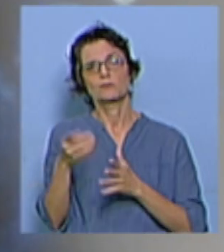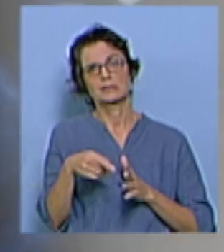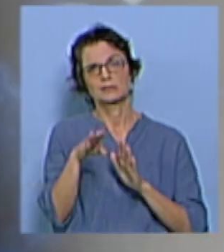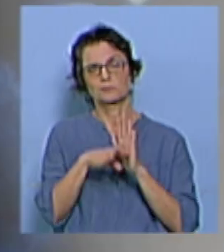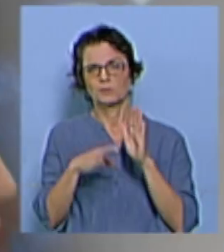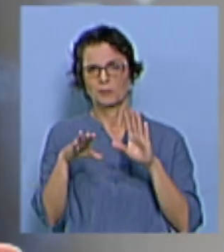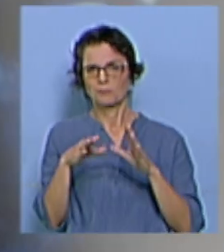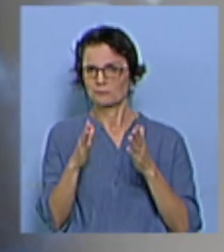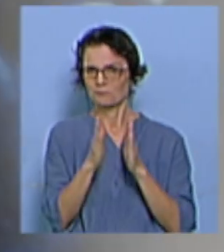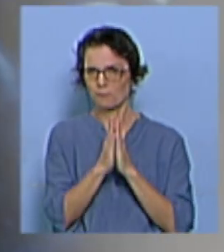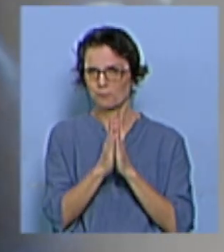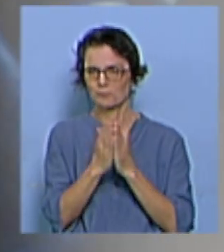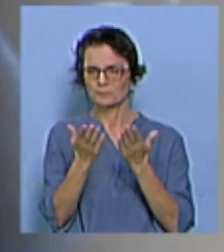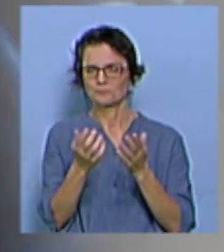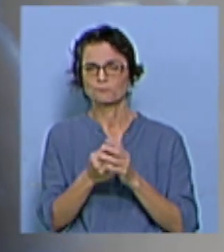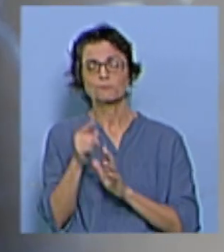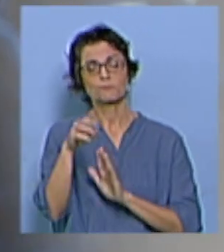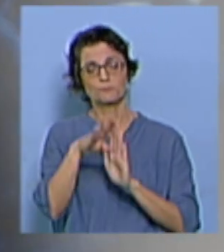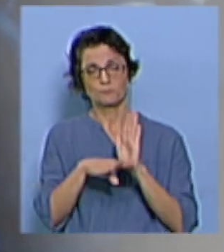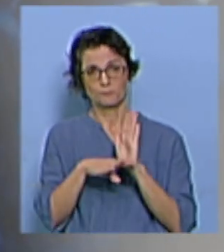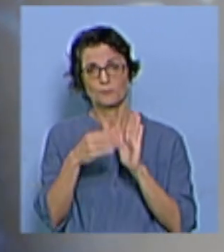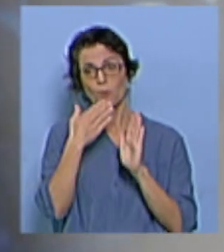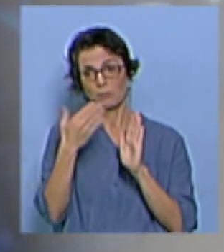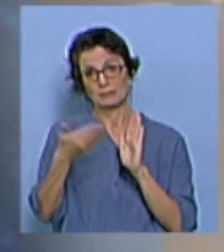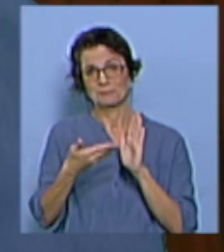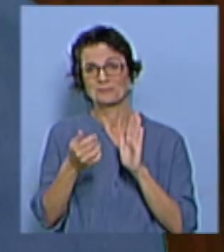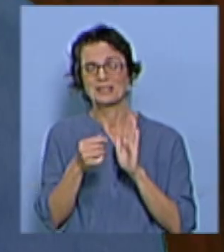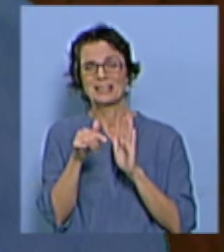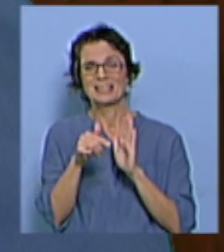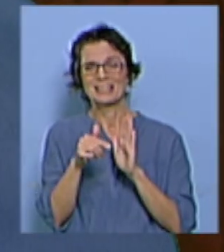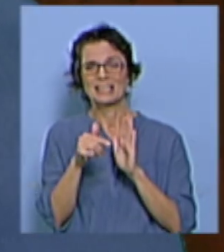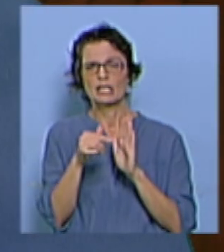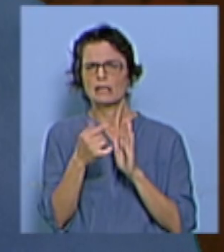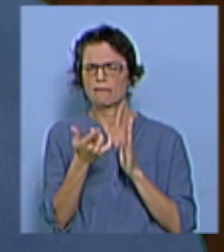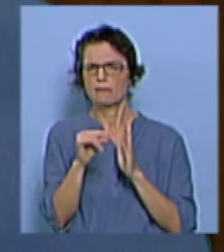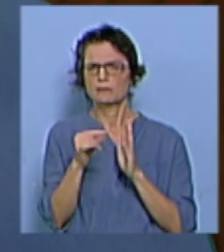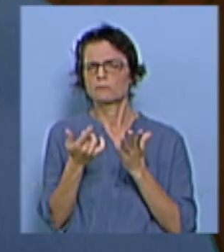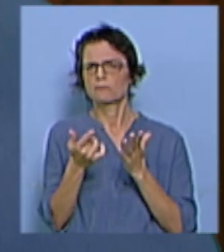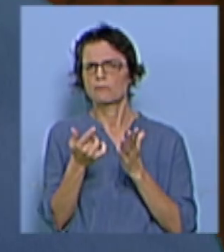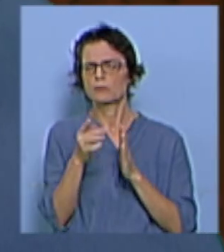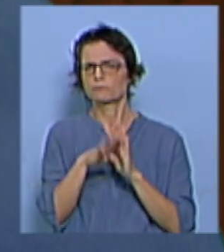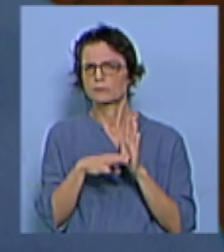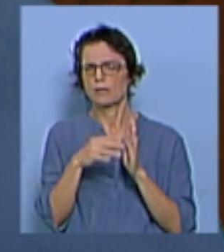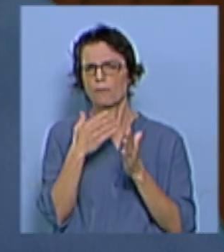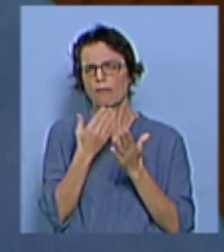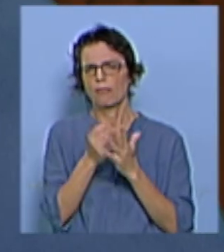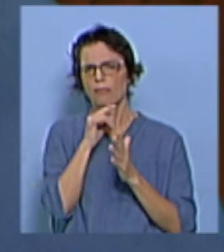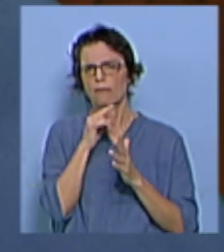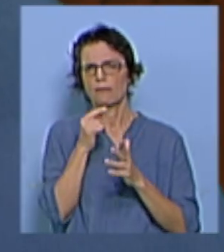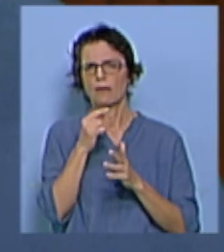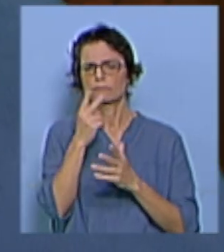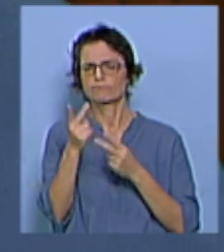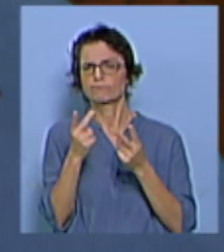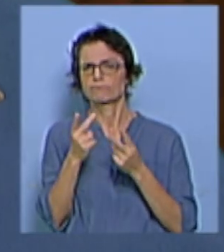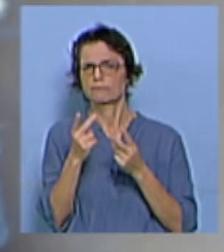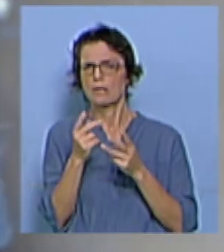um programa onde nós analisamos também a liturgia de domingo, mas pedi-lhe para partilhar com quem nos vê e ouve esta